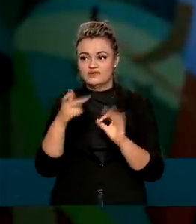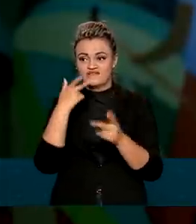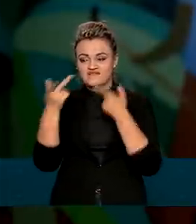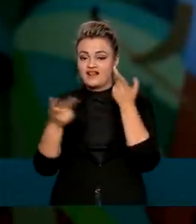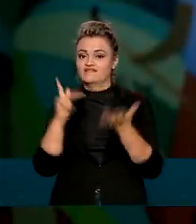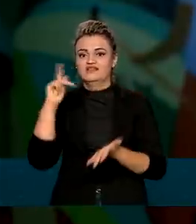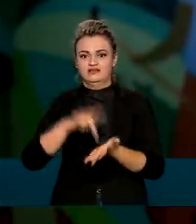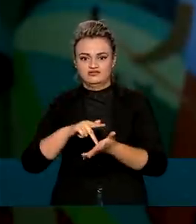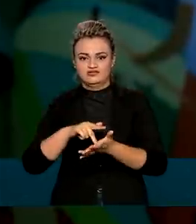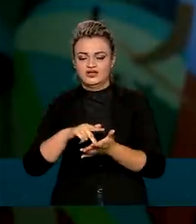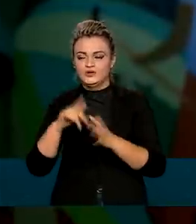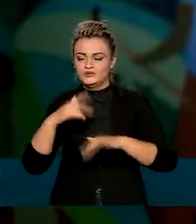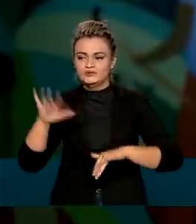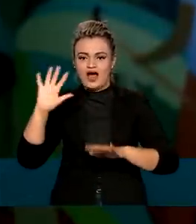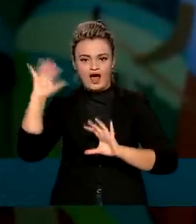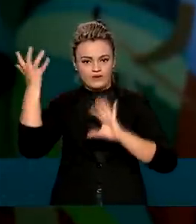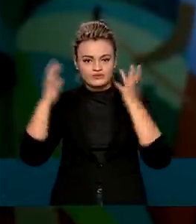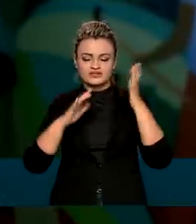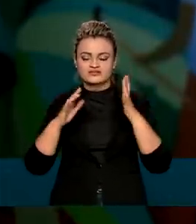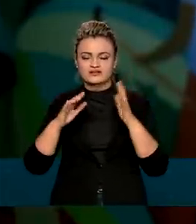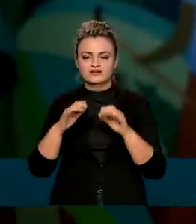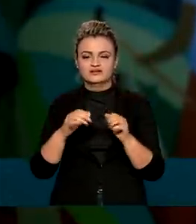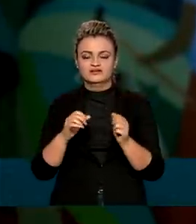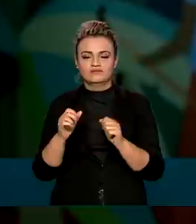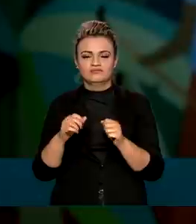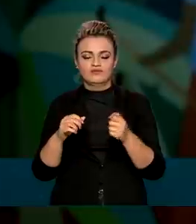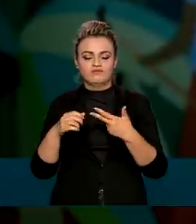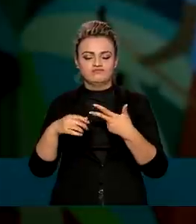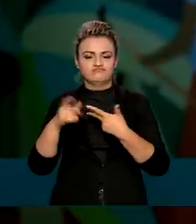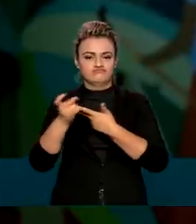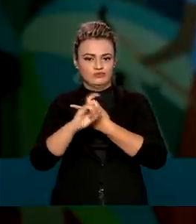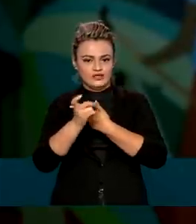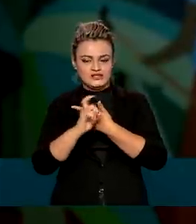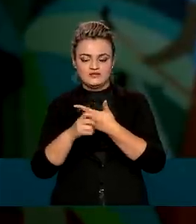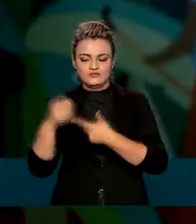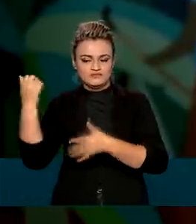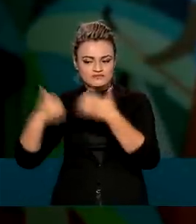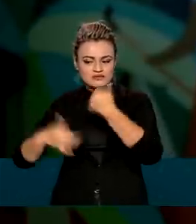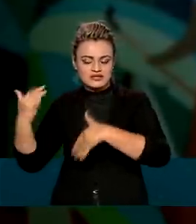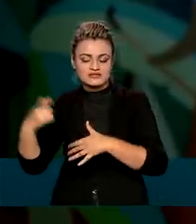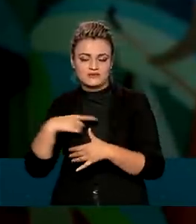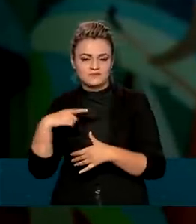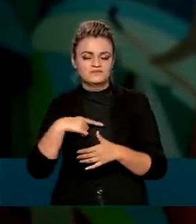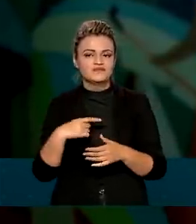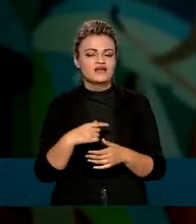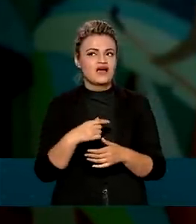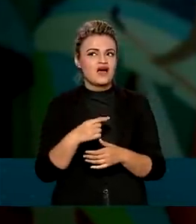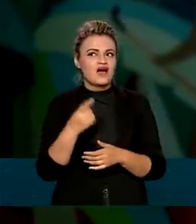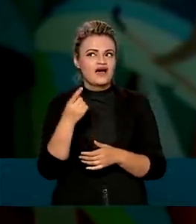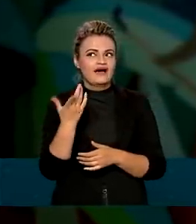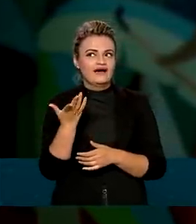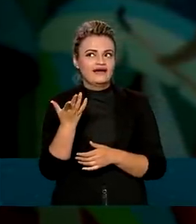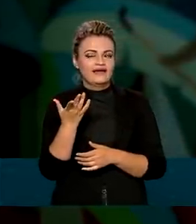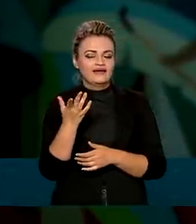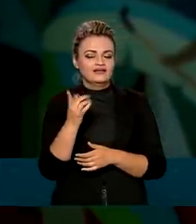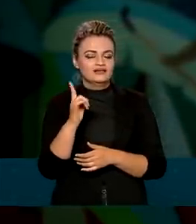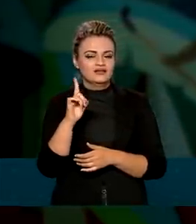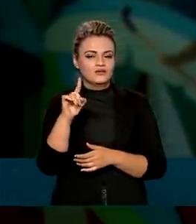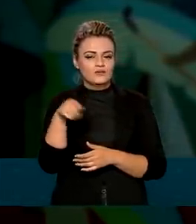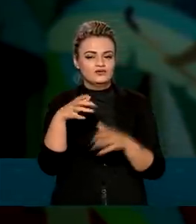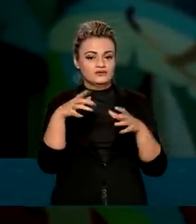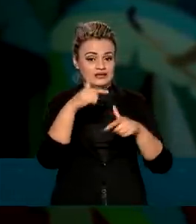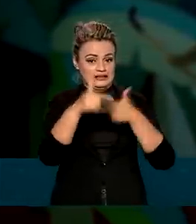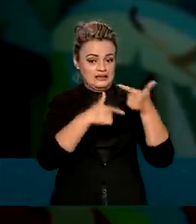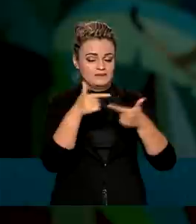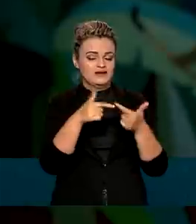a verdade tudo o que acontece com o poder executivo depois a última experiência venha o a penúltima enquanto